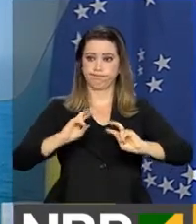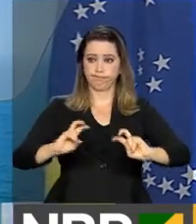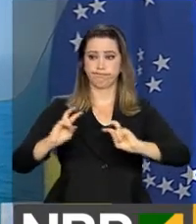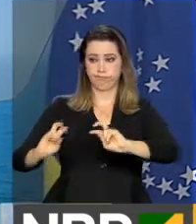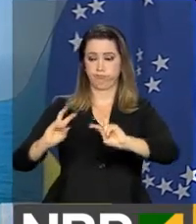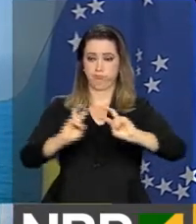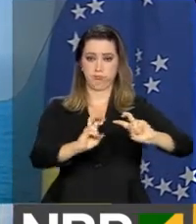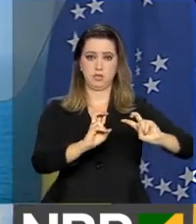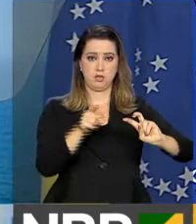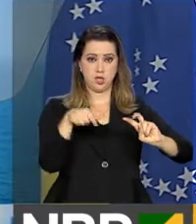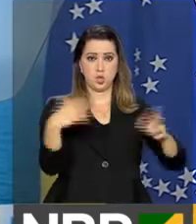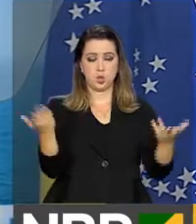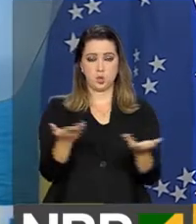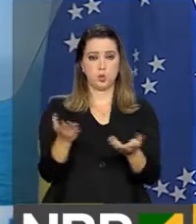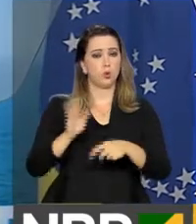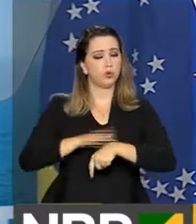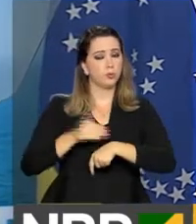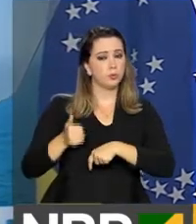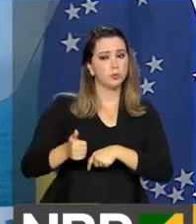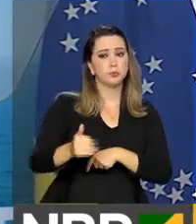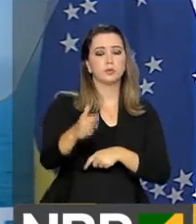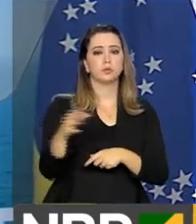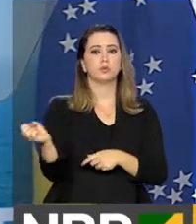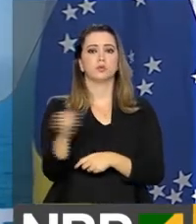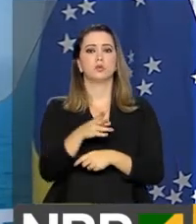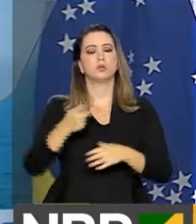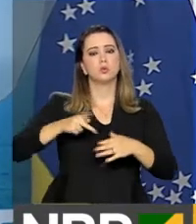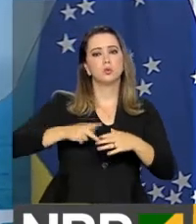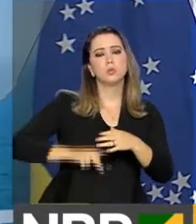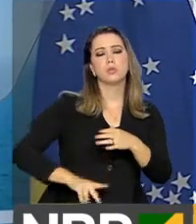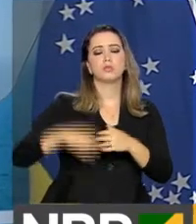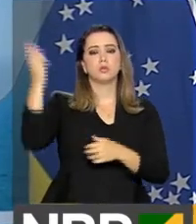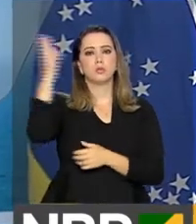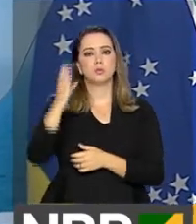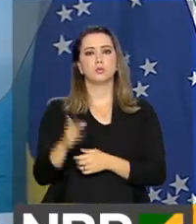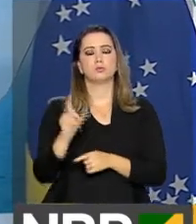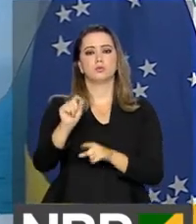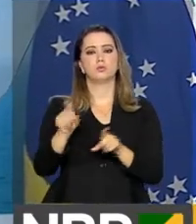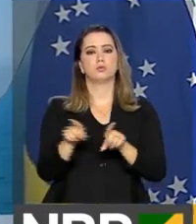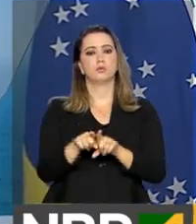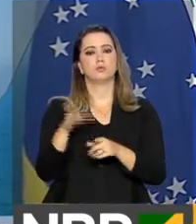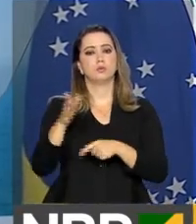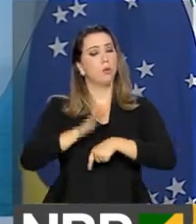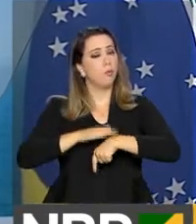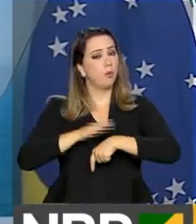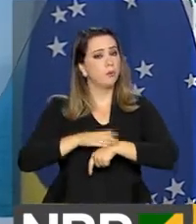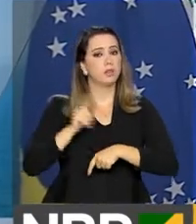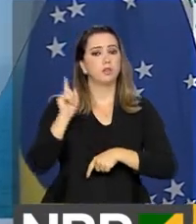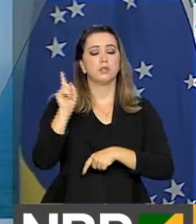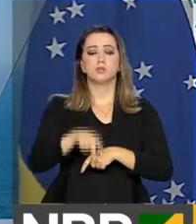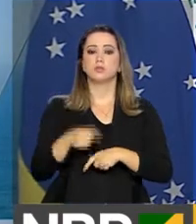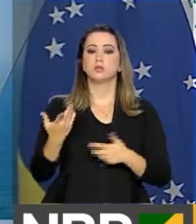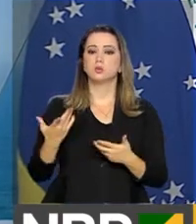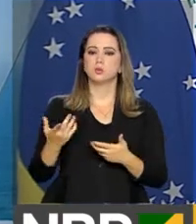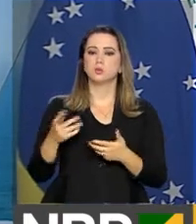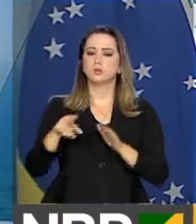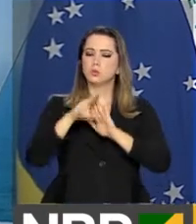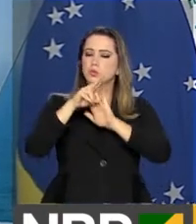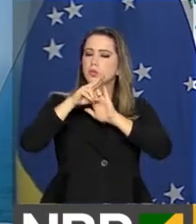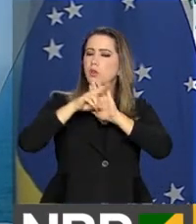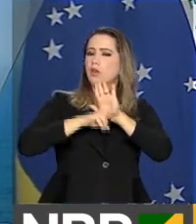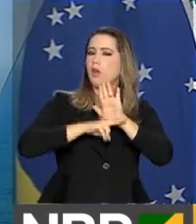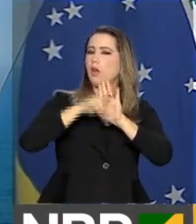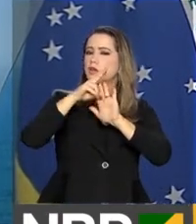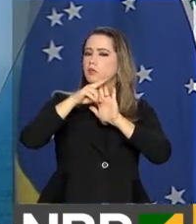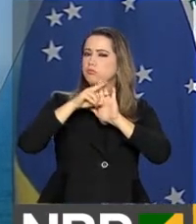da exploração do petróleo no brasil uma fase de regras